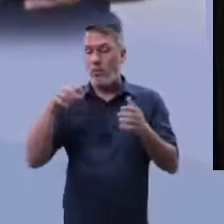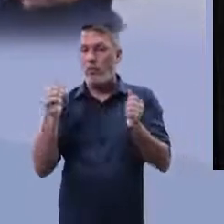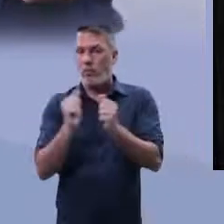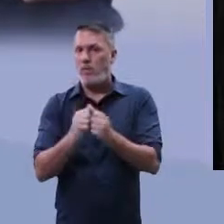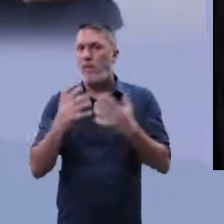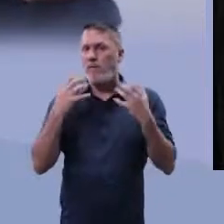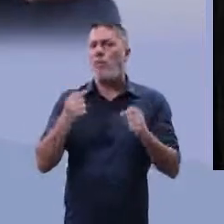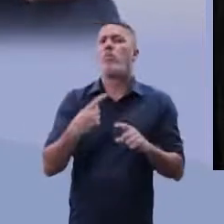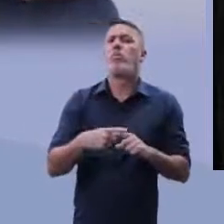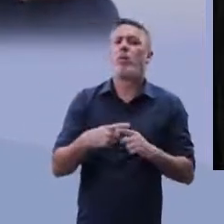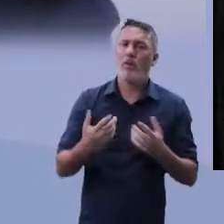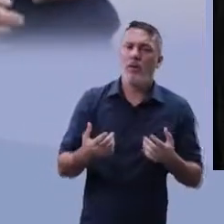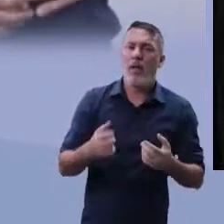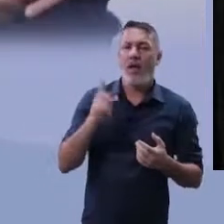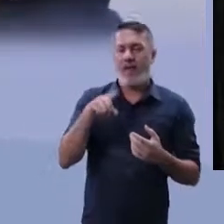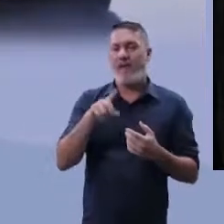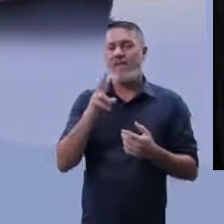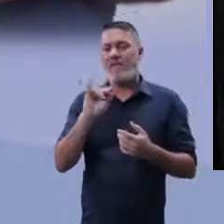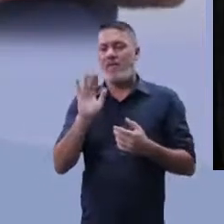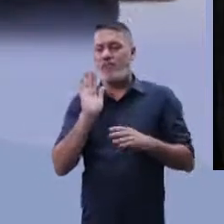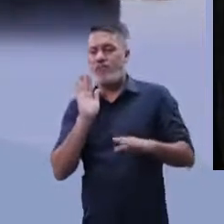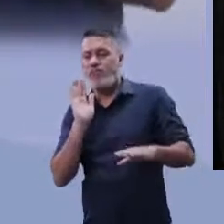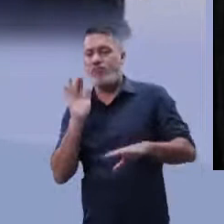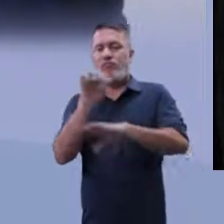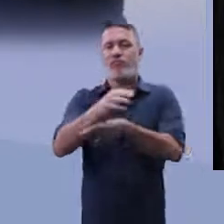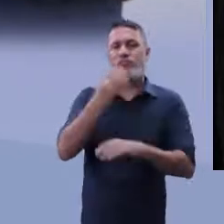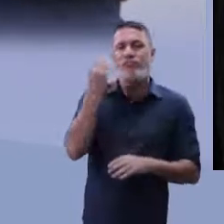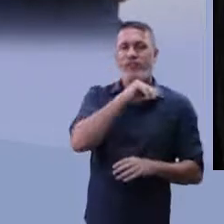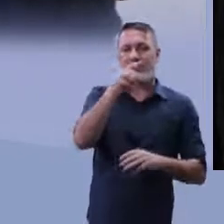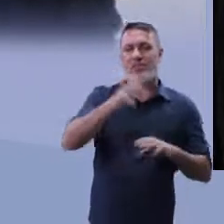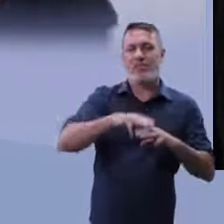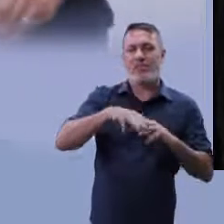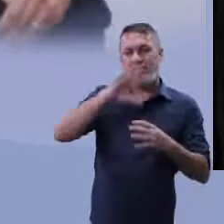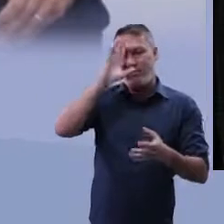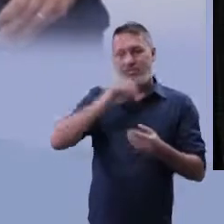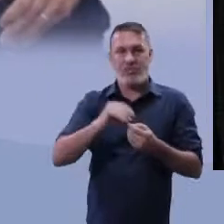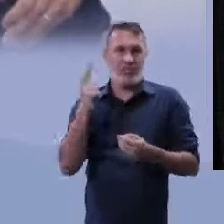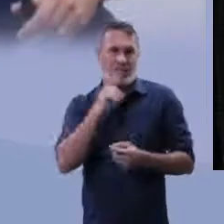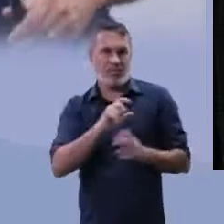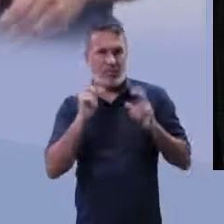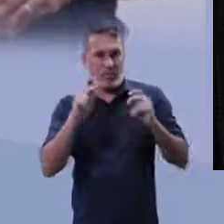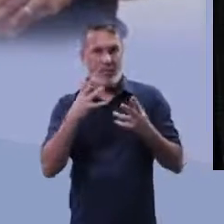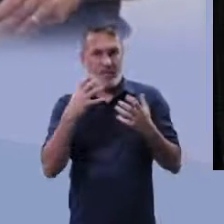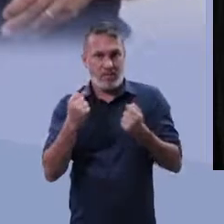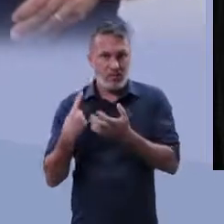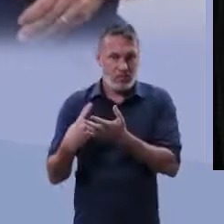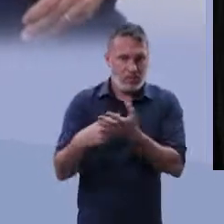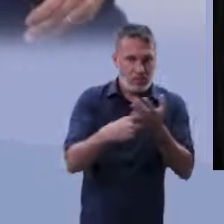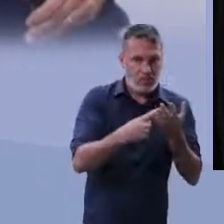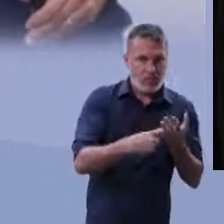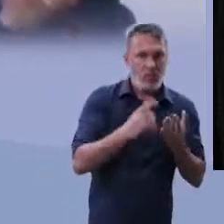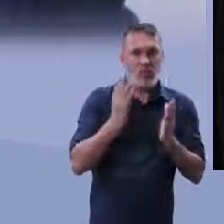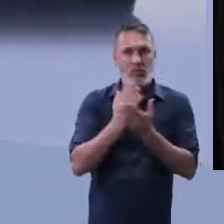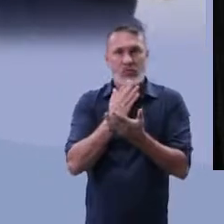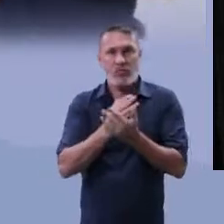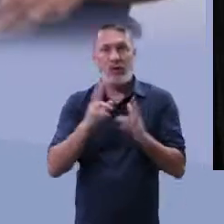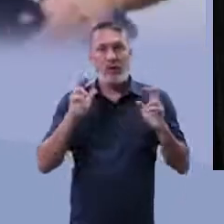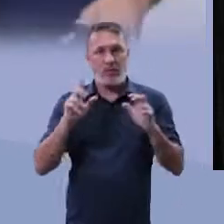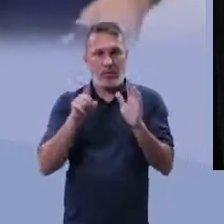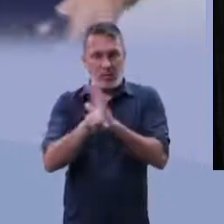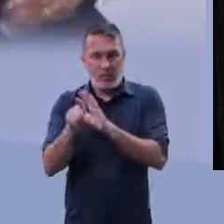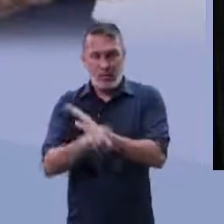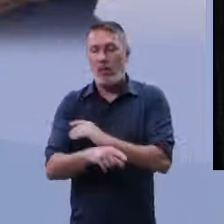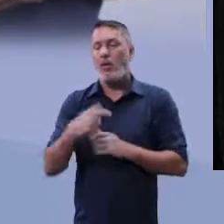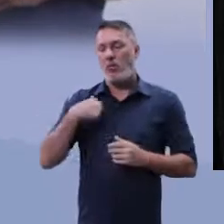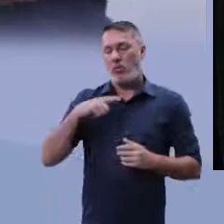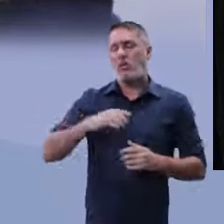tela aí, a gente vai ler junto e vai fazer. Por quê? A gente vai hackear a matemática aqui para você. Vamos ler junto e vamos hackear a